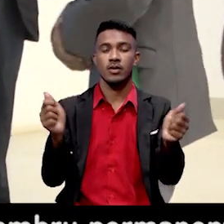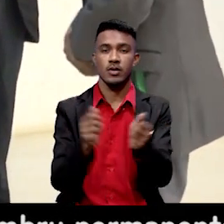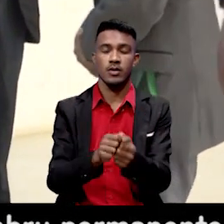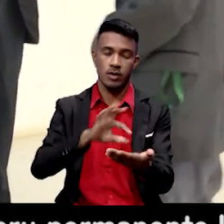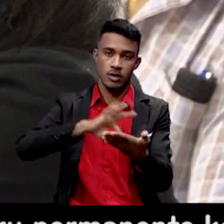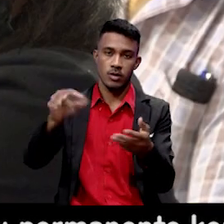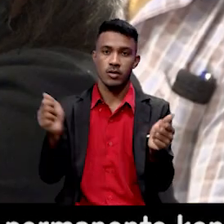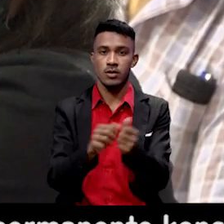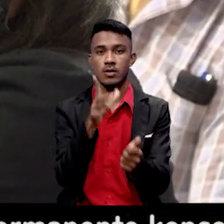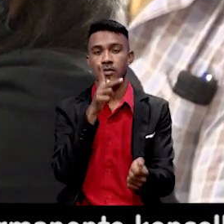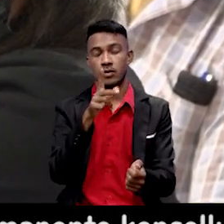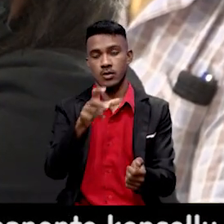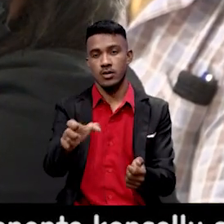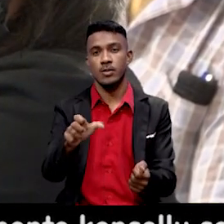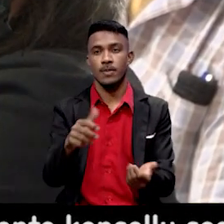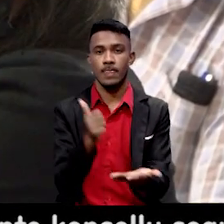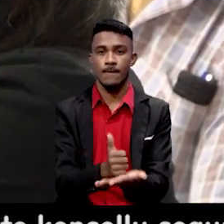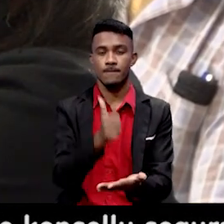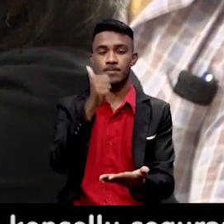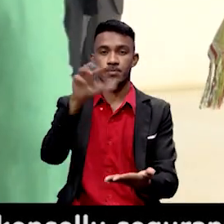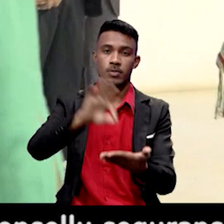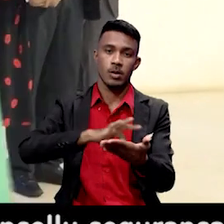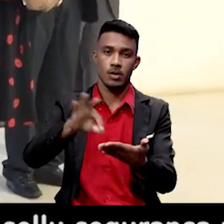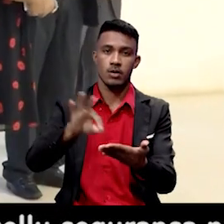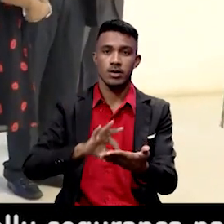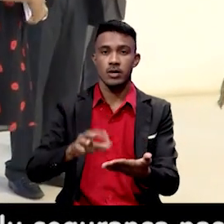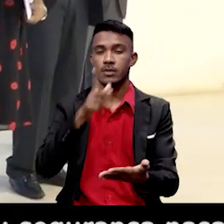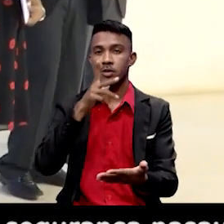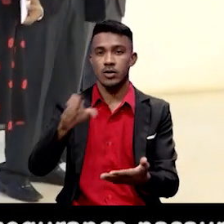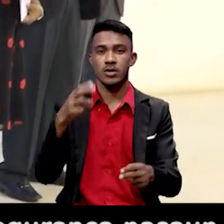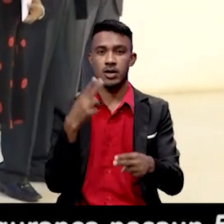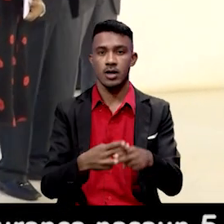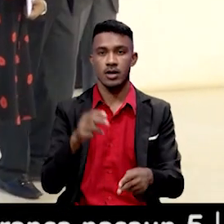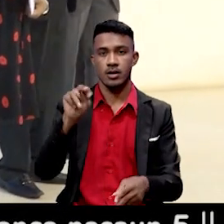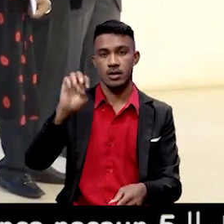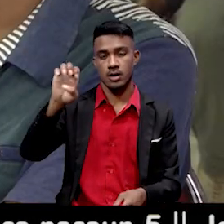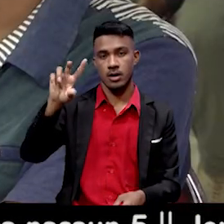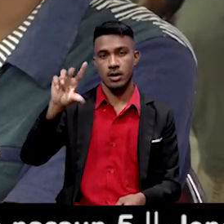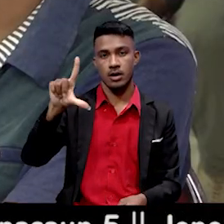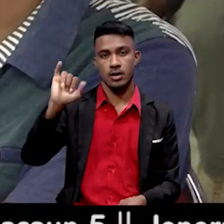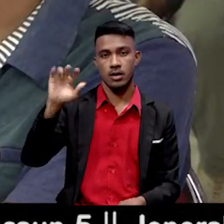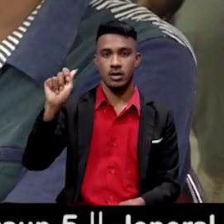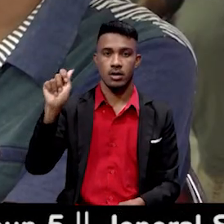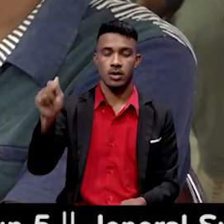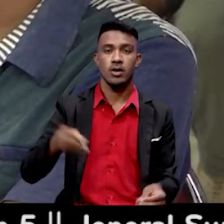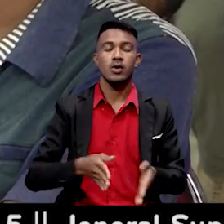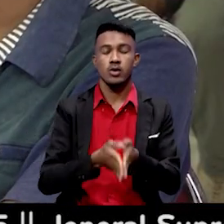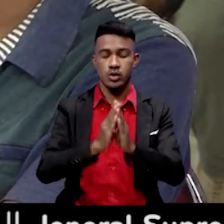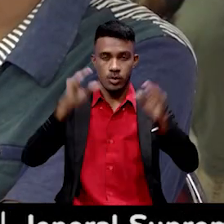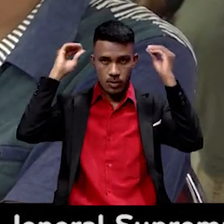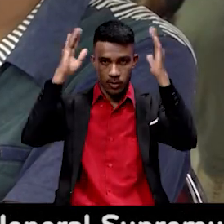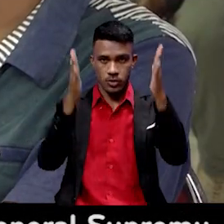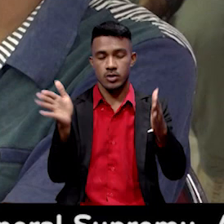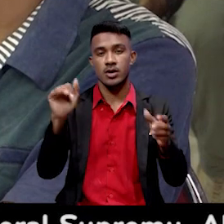portugues manang nang ba kompetisaun hakerek test tu holian portugues Nelia Angelina husu profesor sira na fatin ia vontade atu